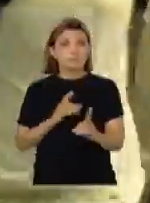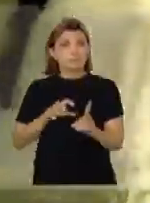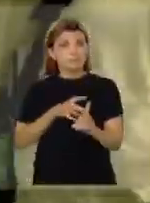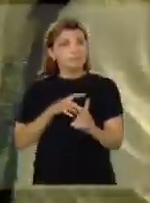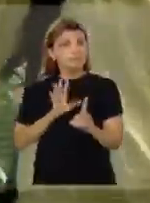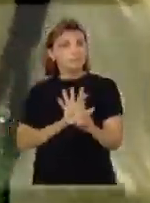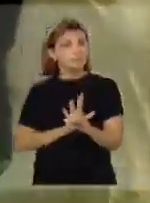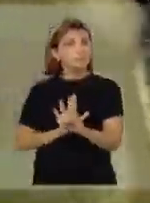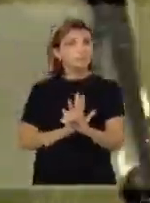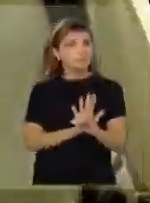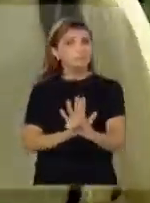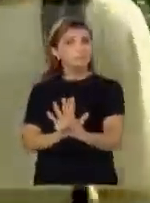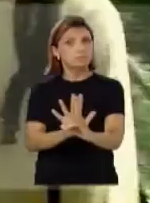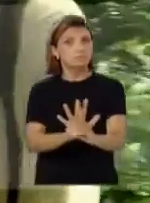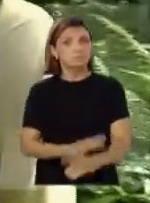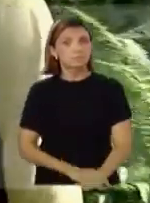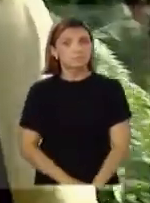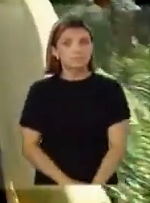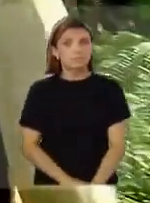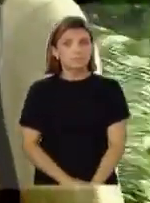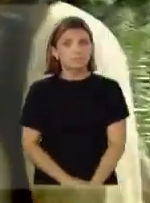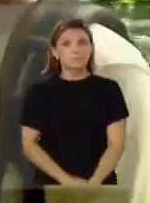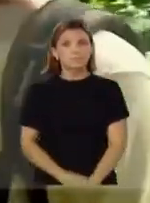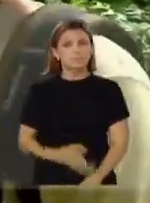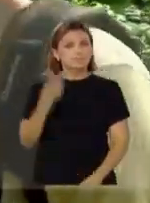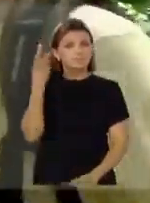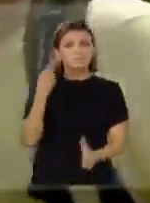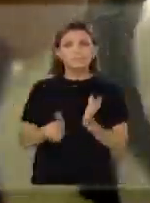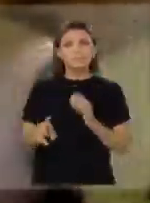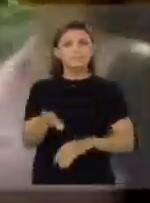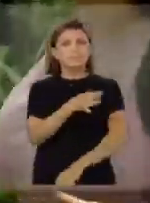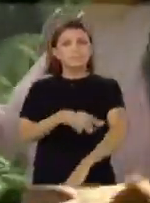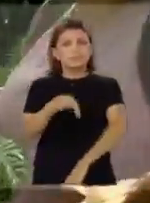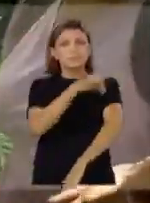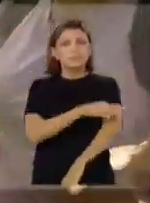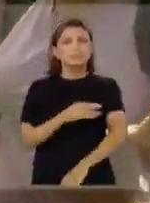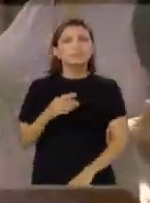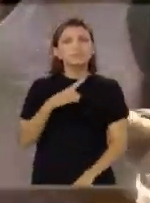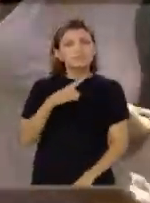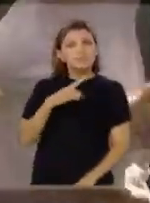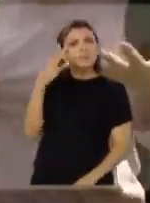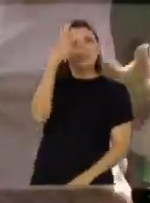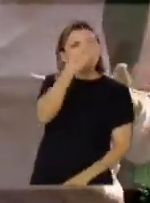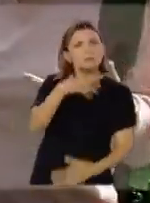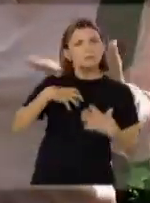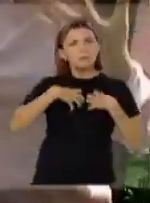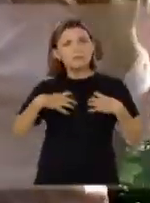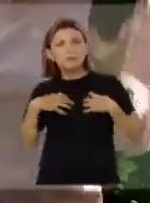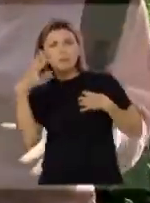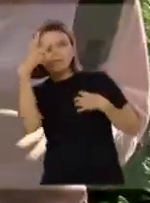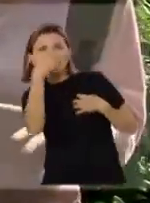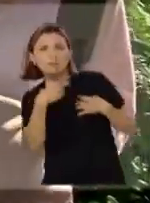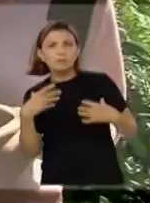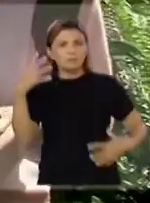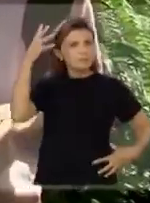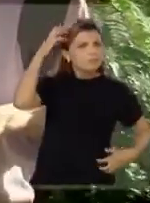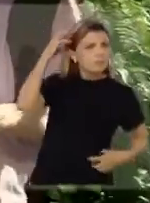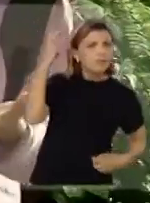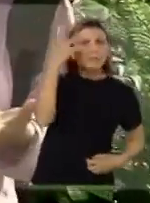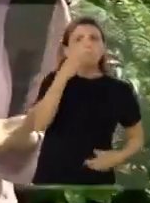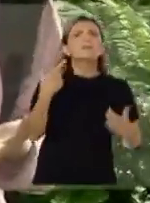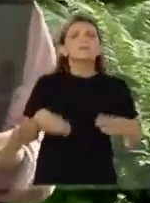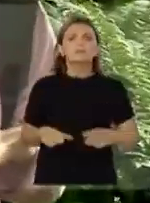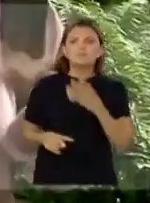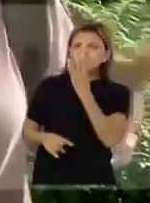foi pessoal eu vou na frente vocês vão me seguindo ai detesto essos insetos Cadê os bichinhos bonitinhos da Mata